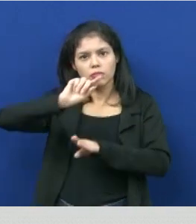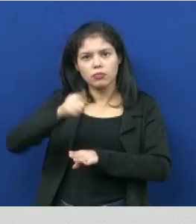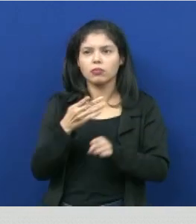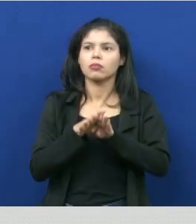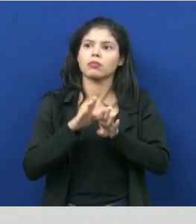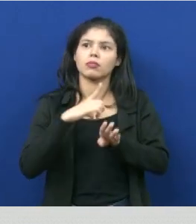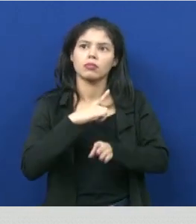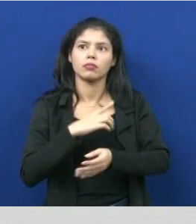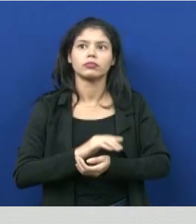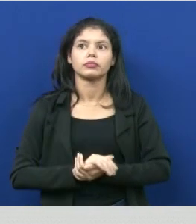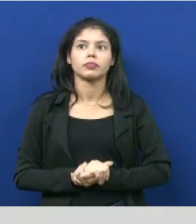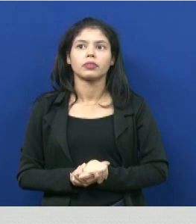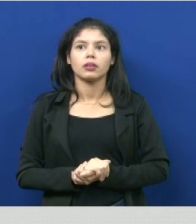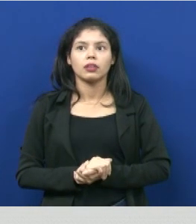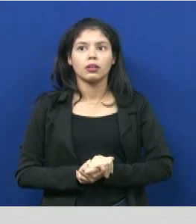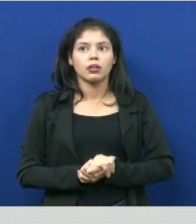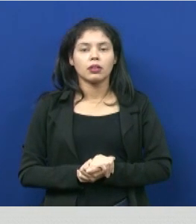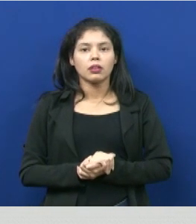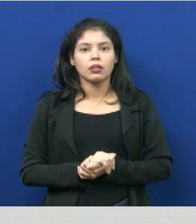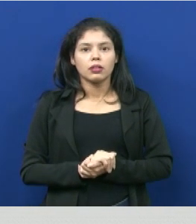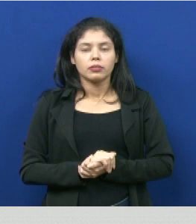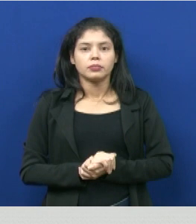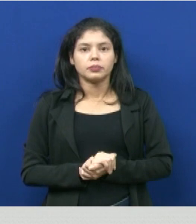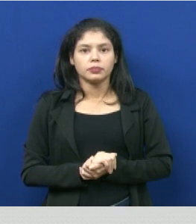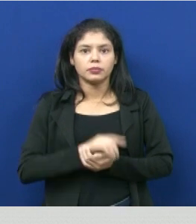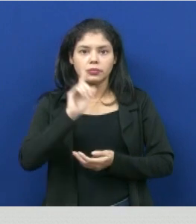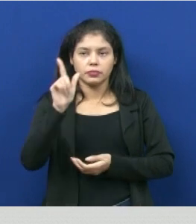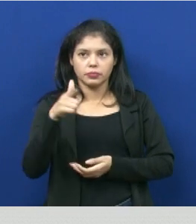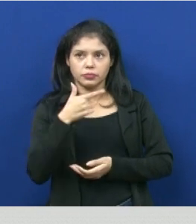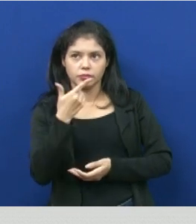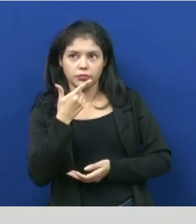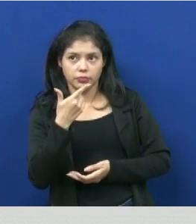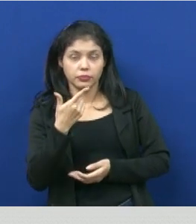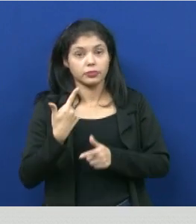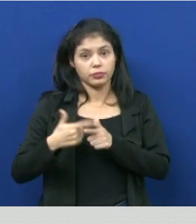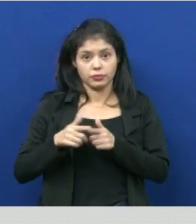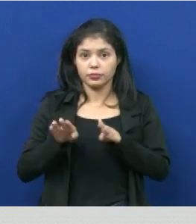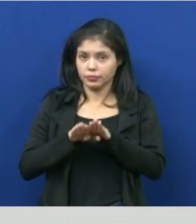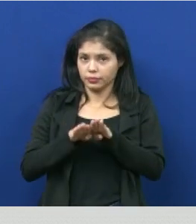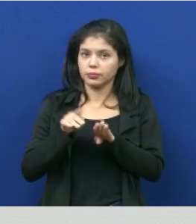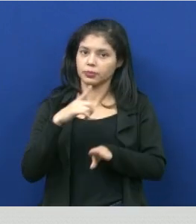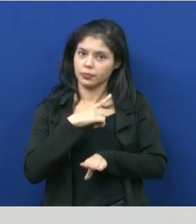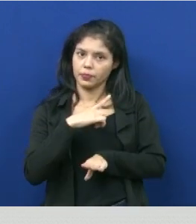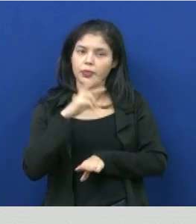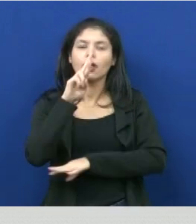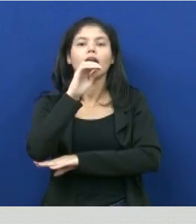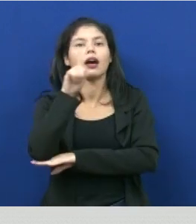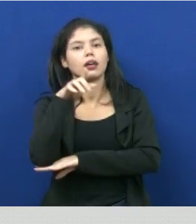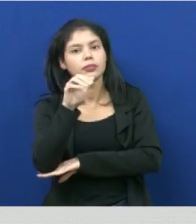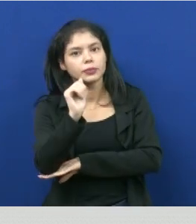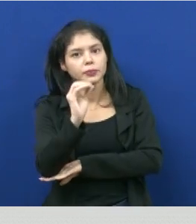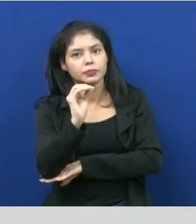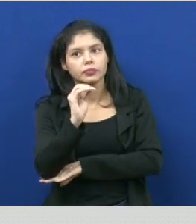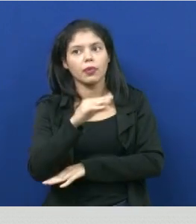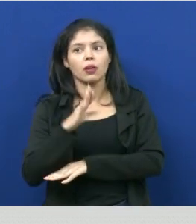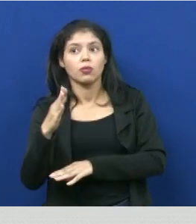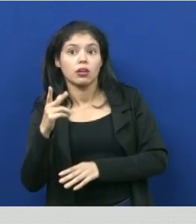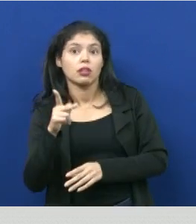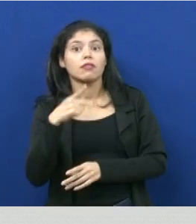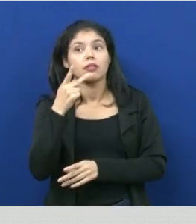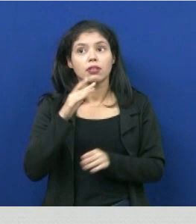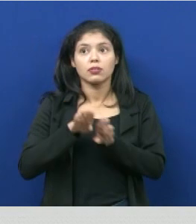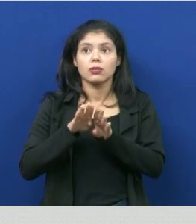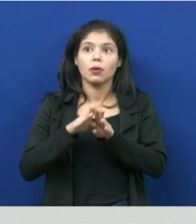ok? Bem, outra situação que nós temos a ideia de razão é quando vamos trabalhar